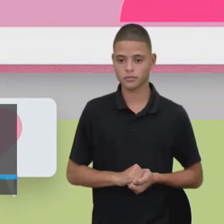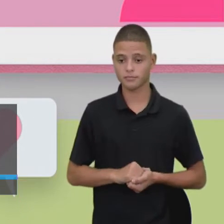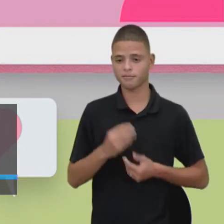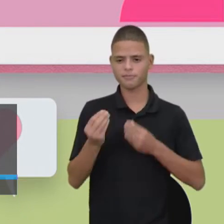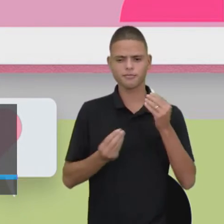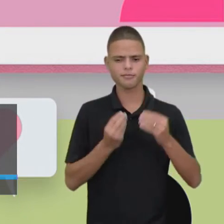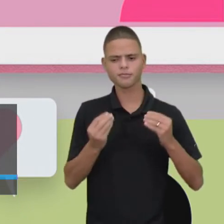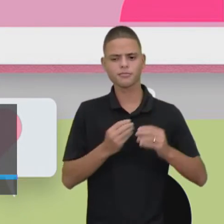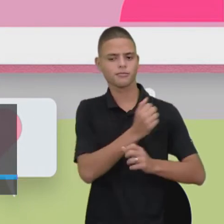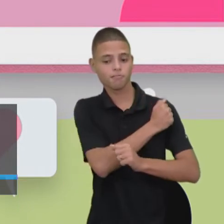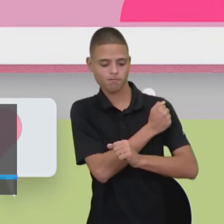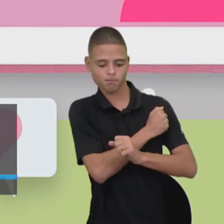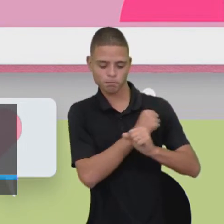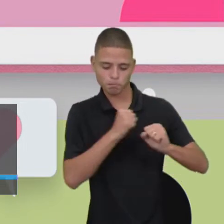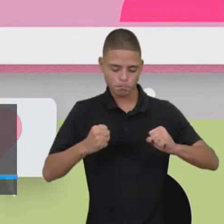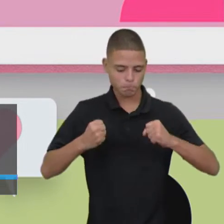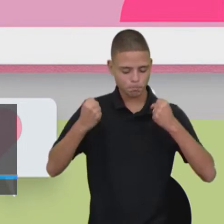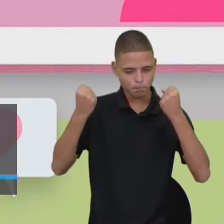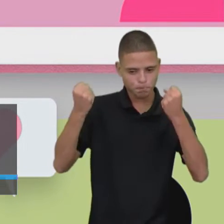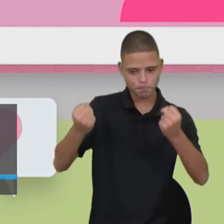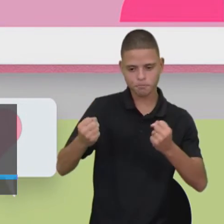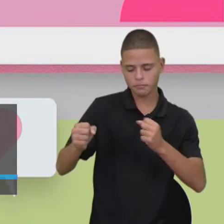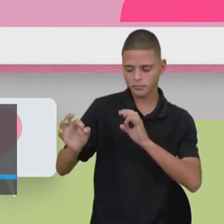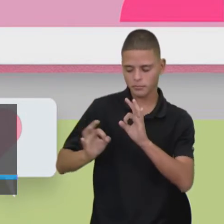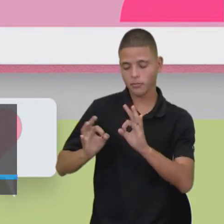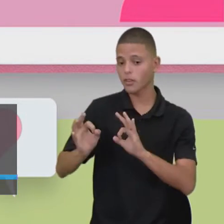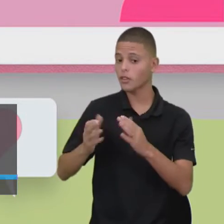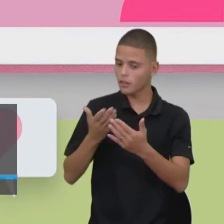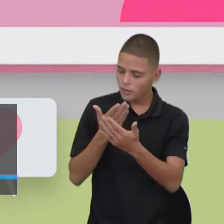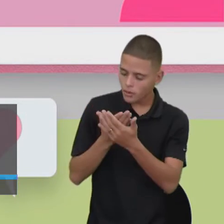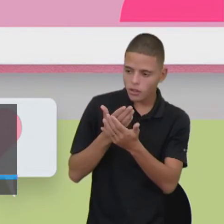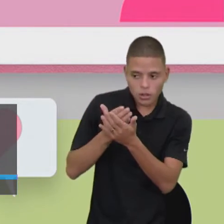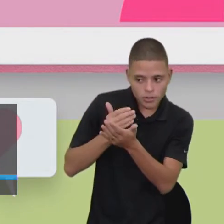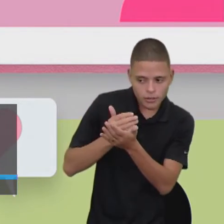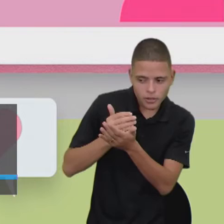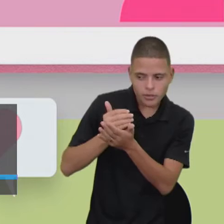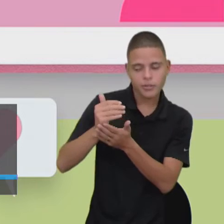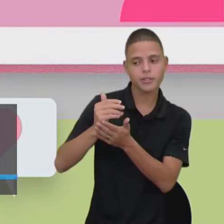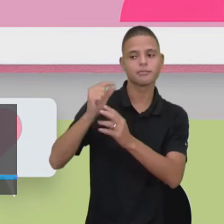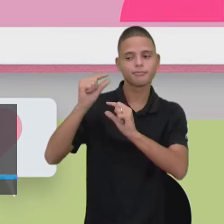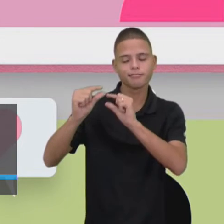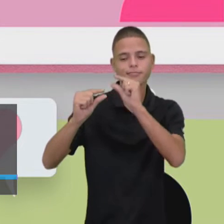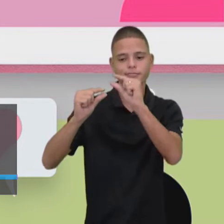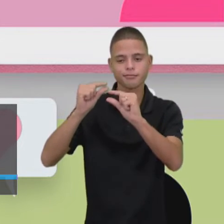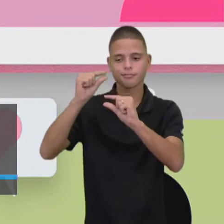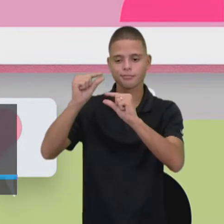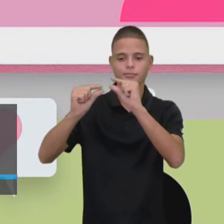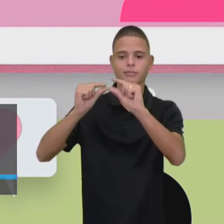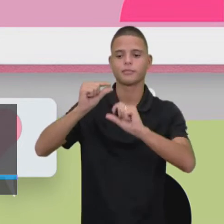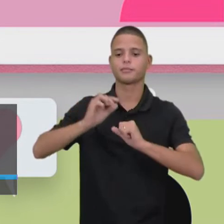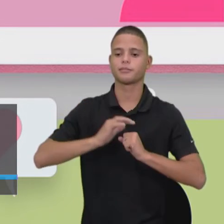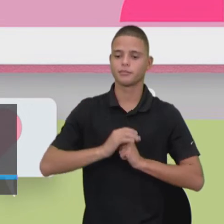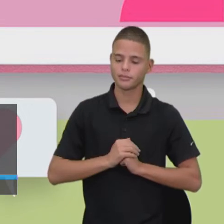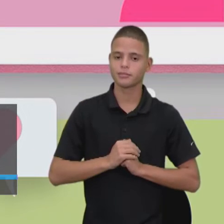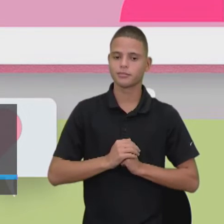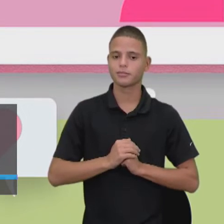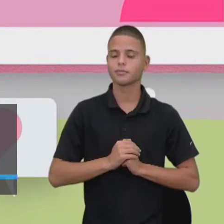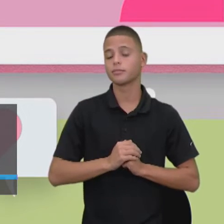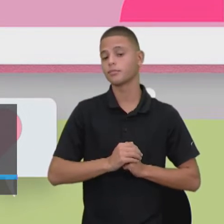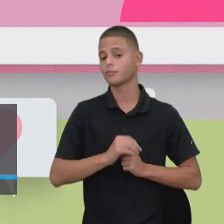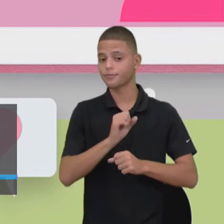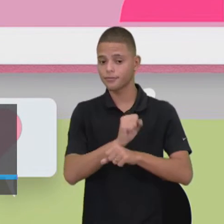engajado com esse projeto de vida? É através desses estudos que eu vou começar a construir um produto, né, a realmente